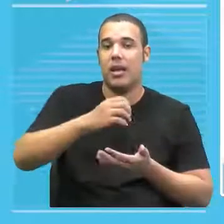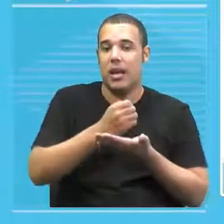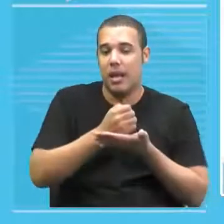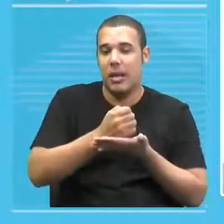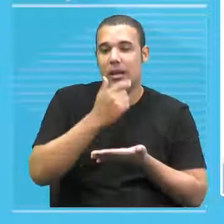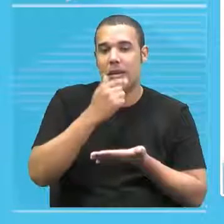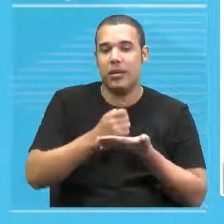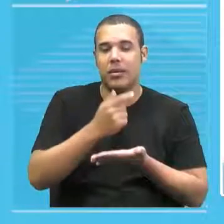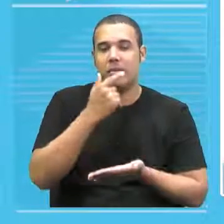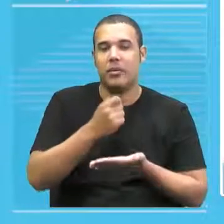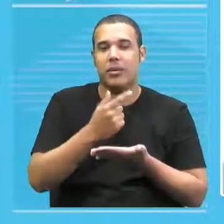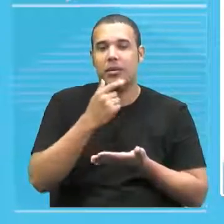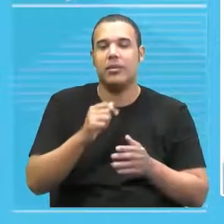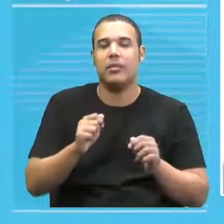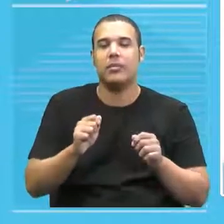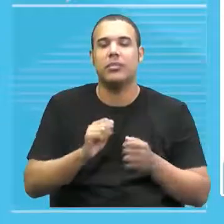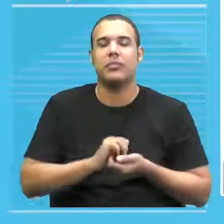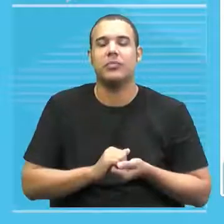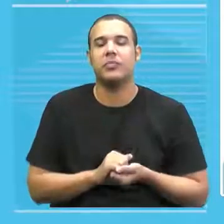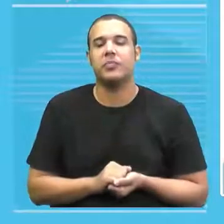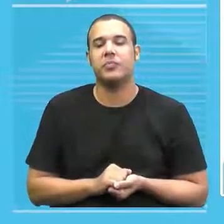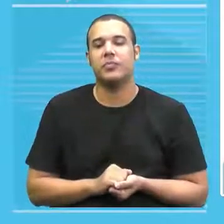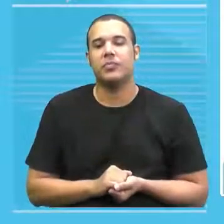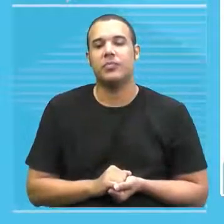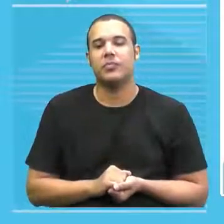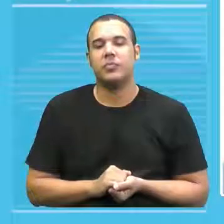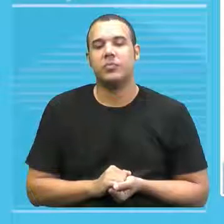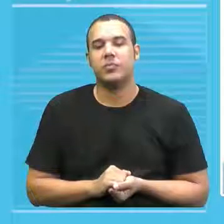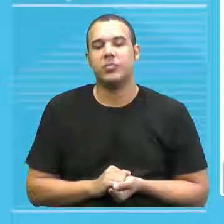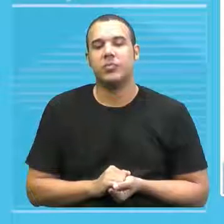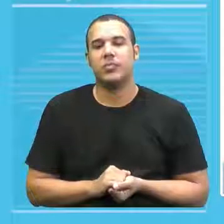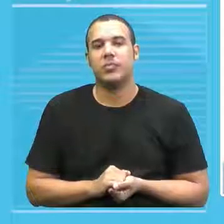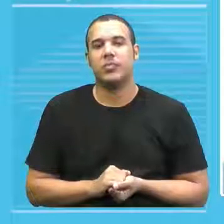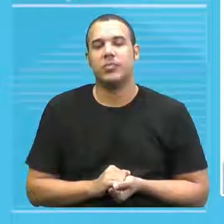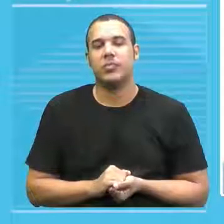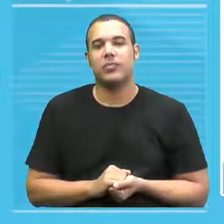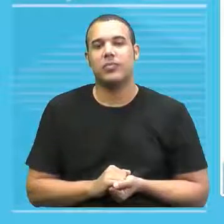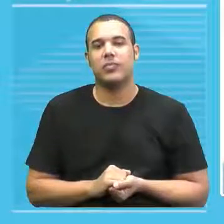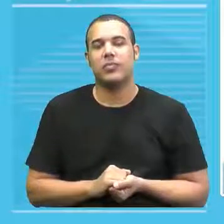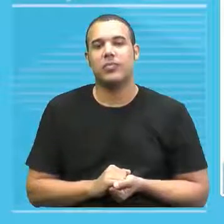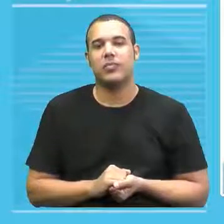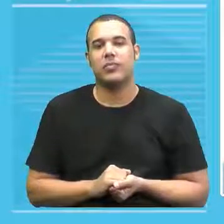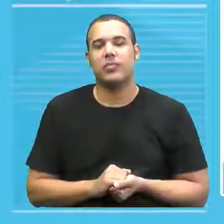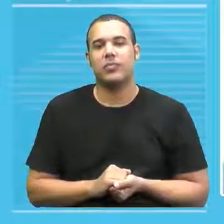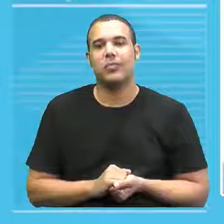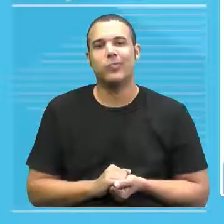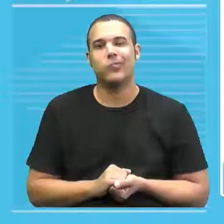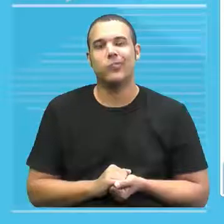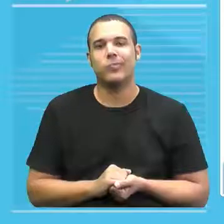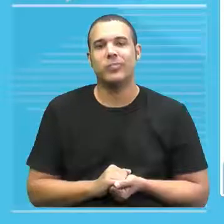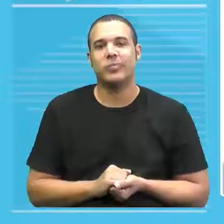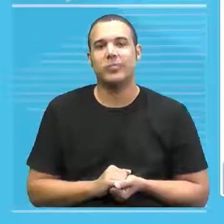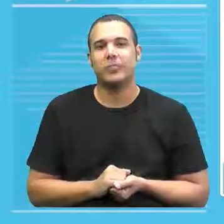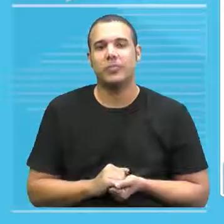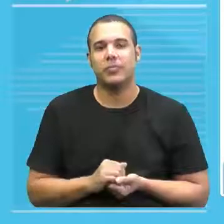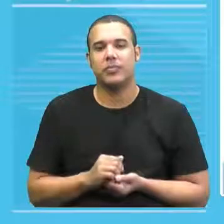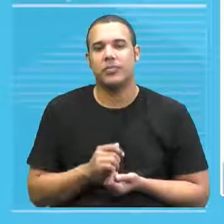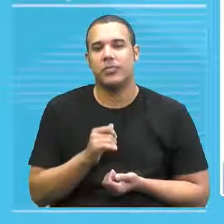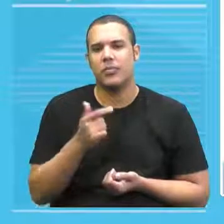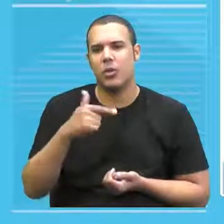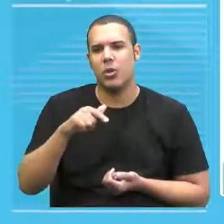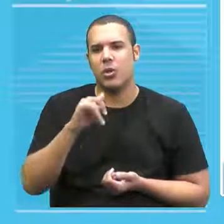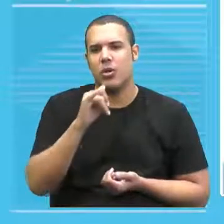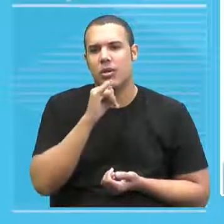medicamentos e fármaco entendem quando eu falo a por exemplo